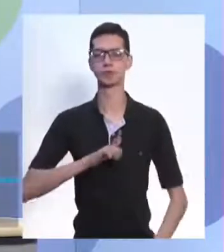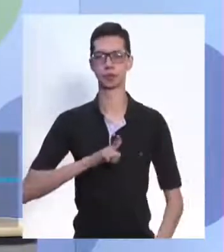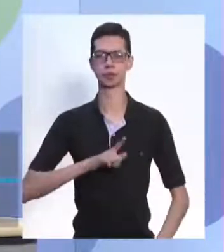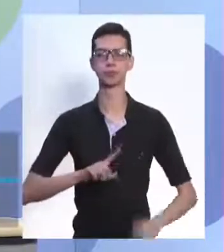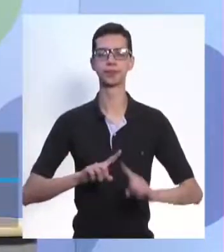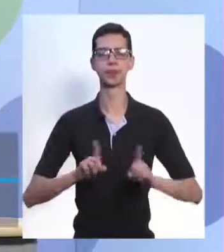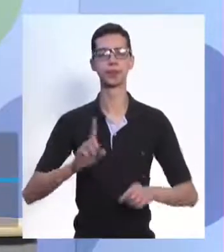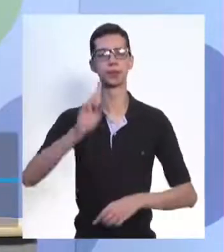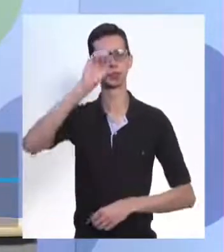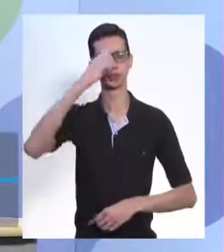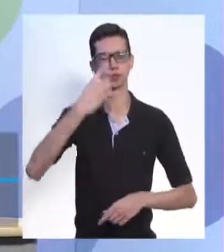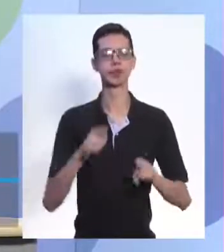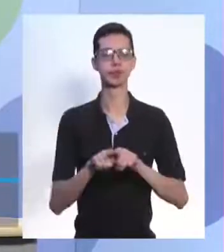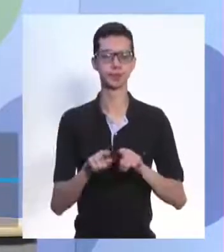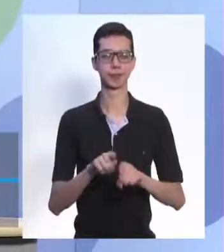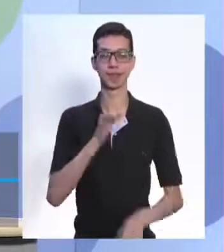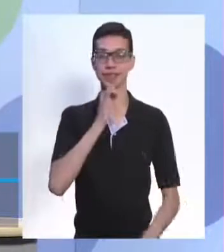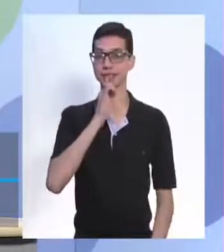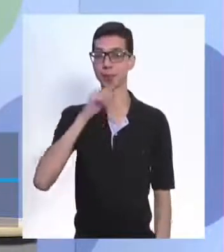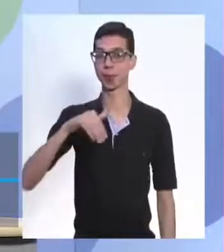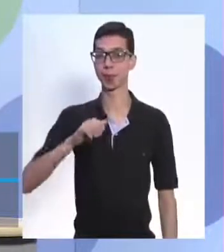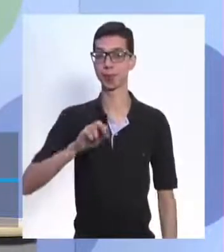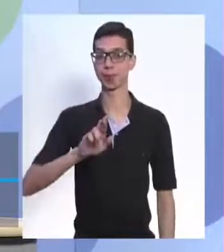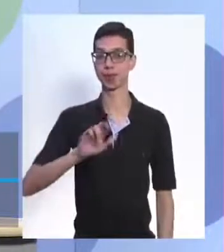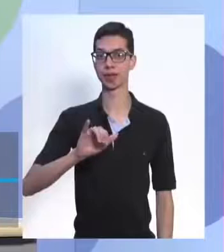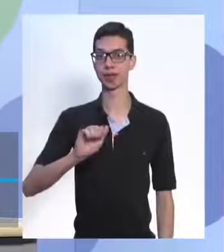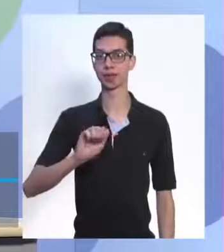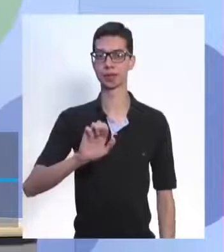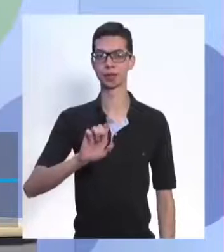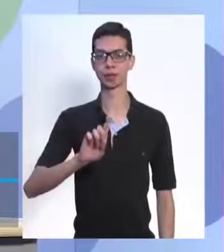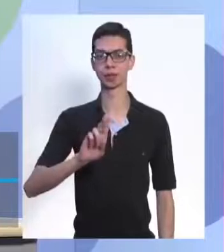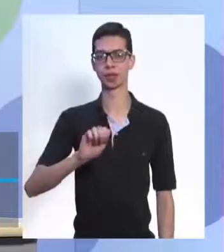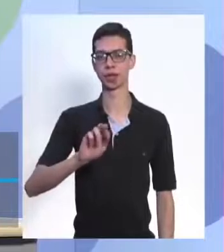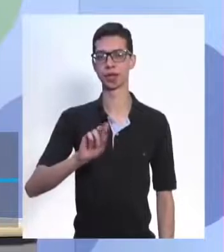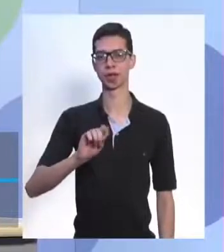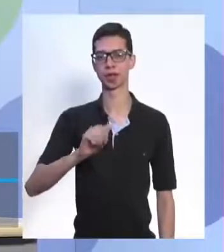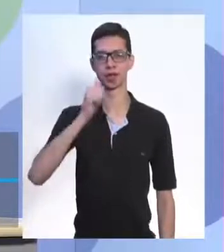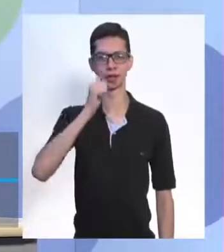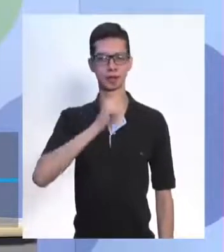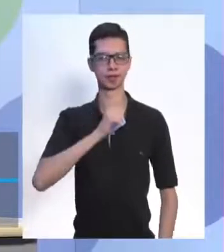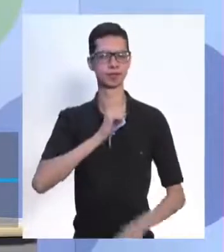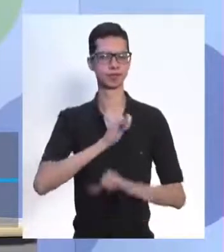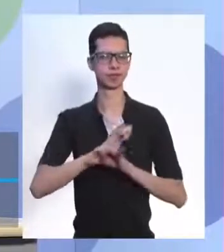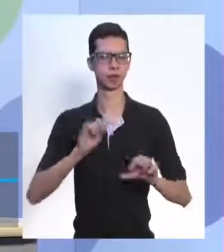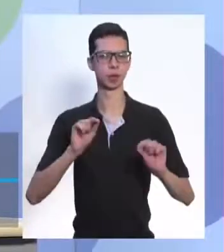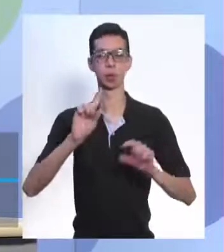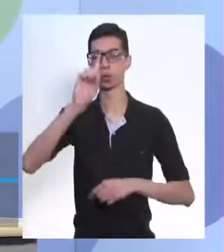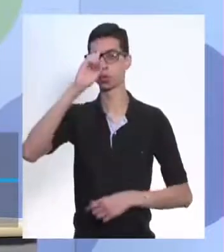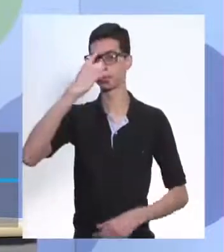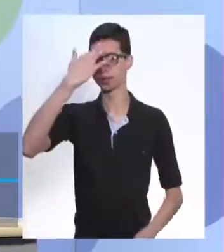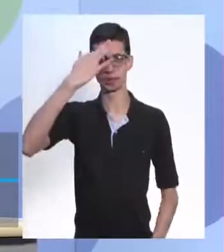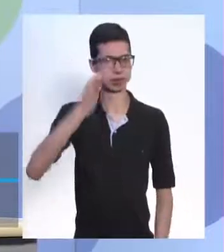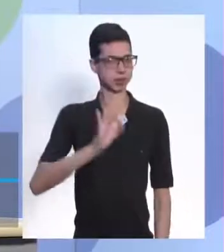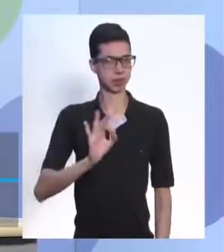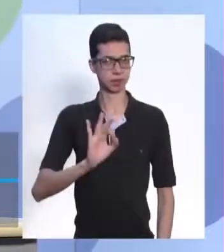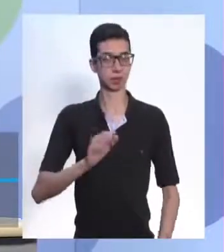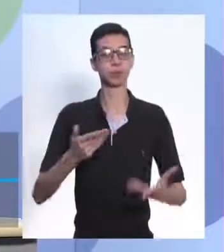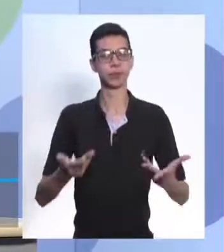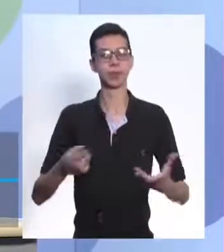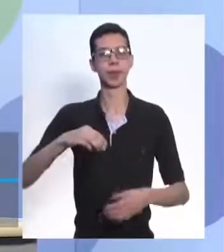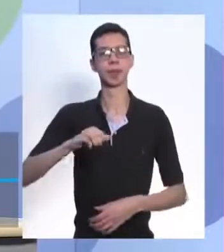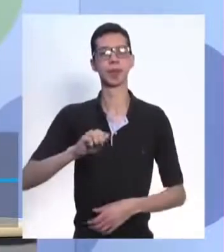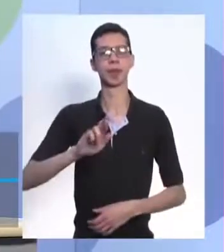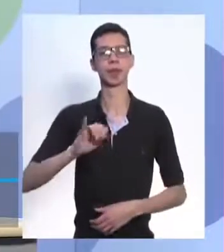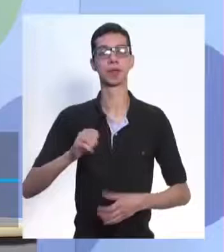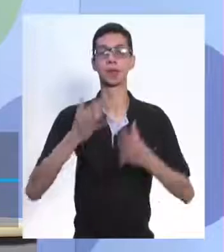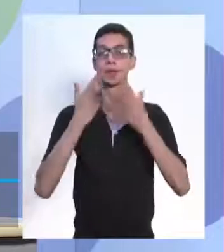dúvidas. Por exemplo, a Maria Eduarda, ela falou que ela está com dúvida, que ela não entendeu Maria Eduarda, presta bastante atenção na correção agora, que eu